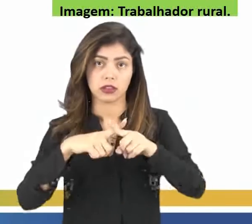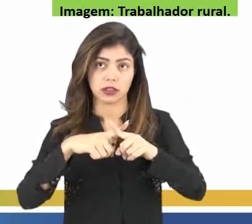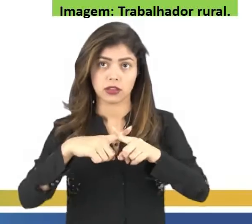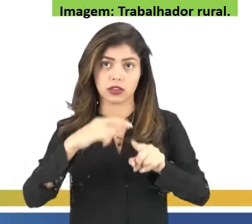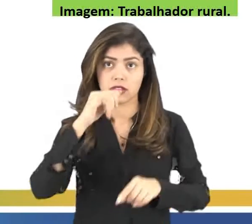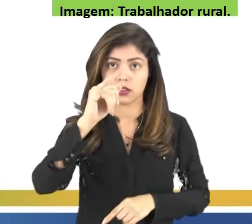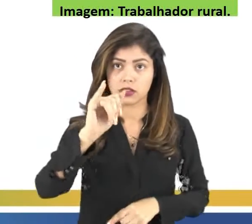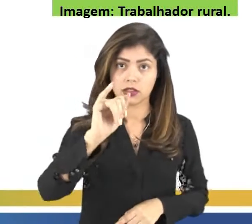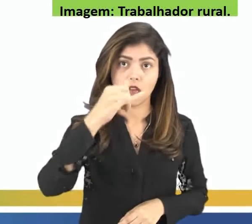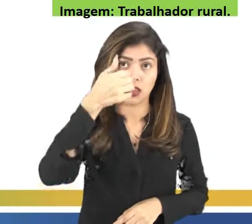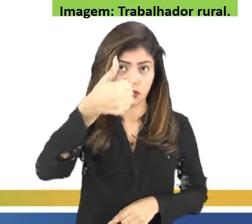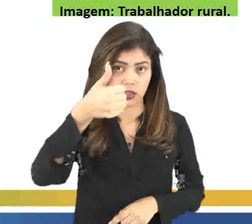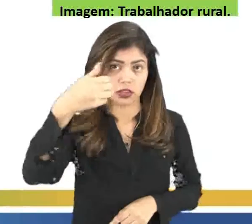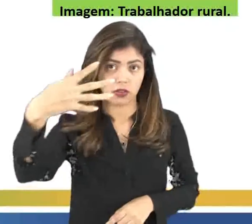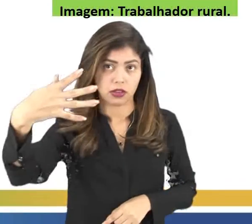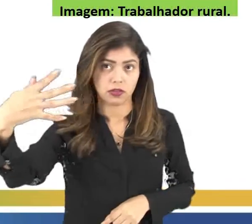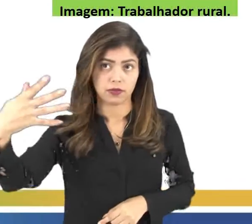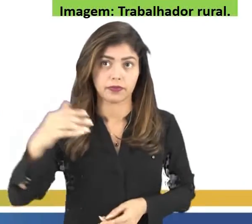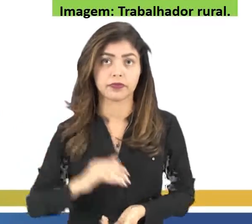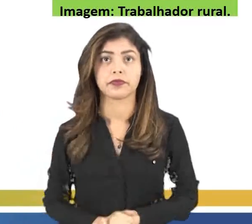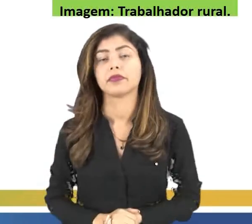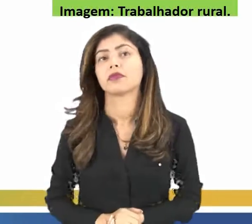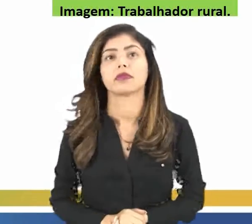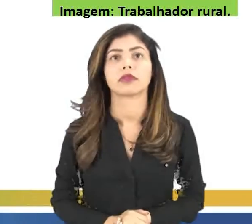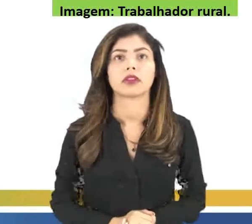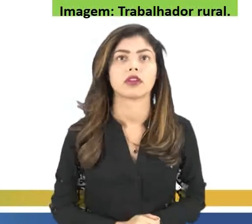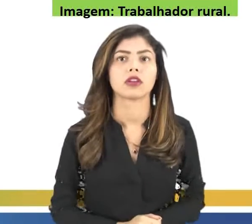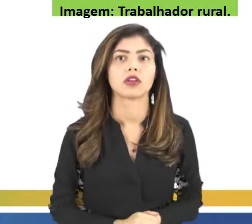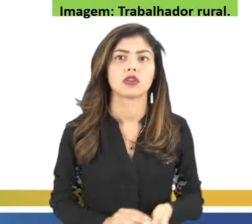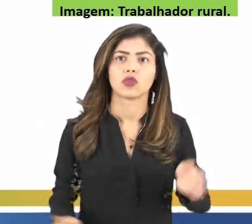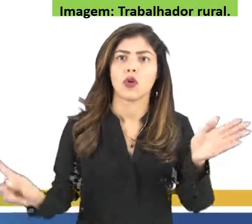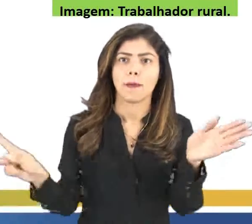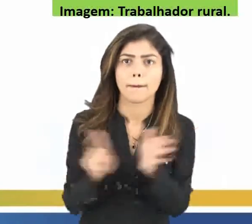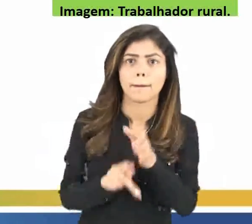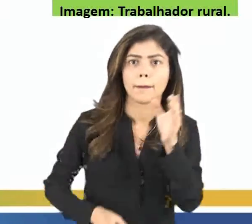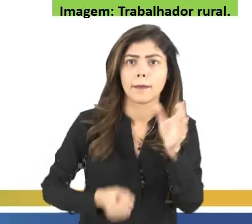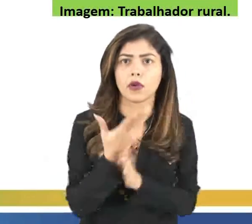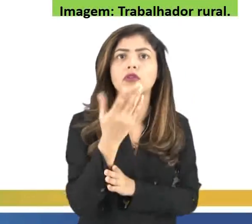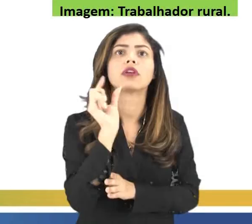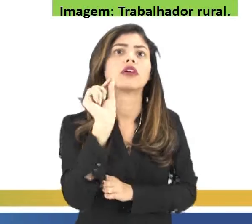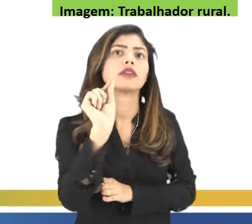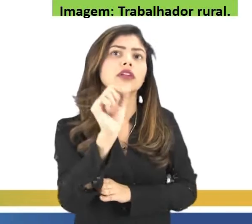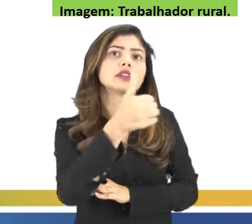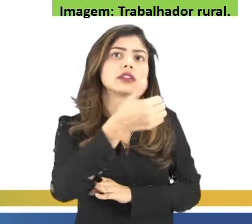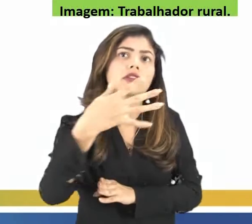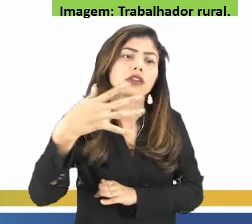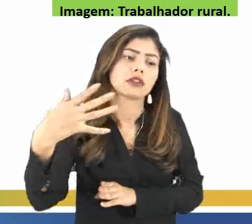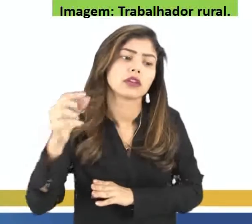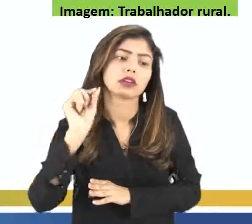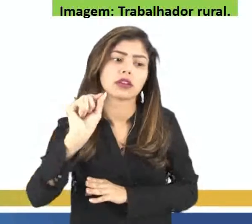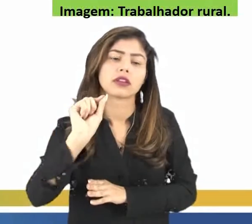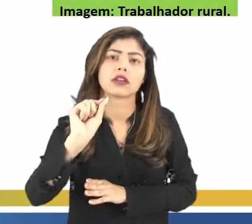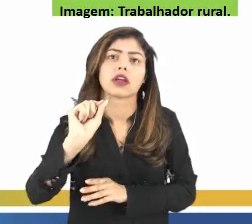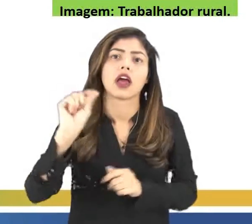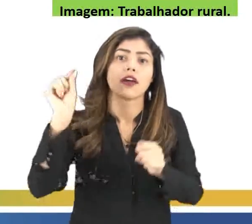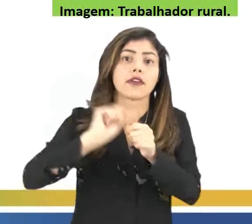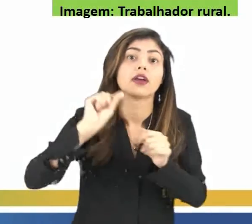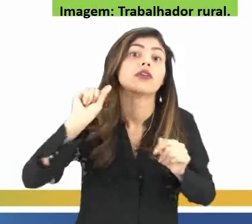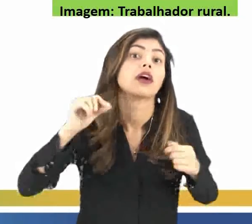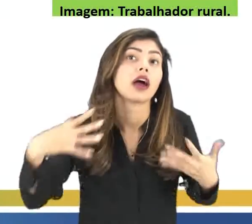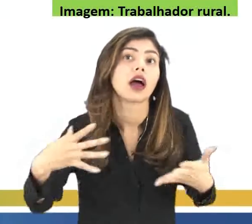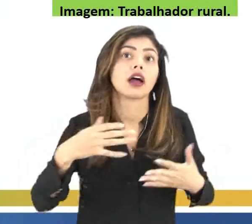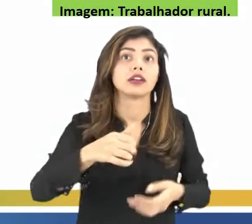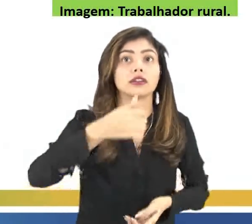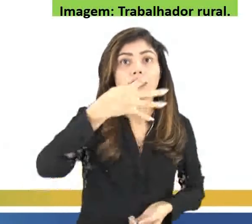vezes 144. Ora, o produto 3 vezes 144 nos dá